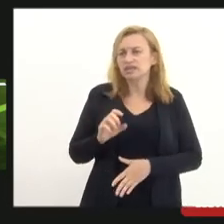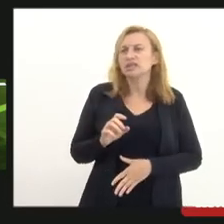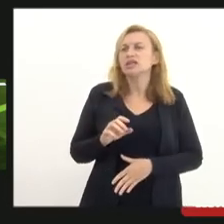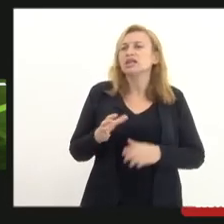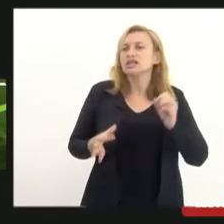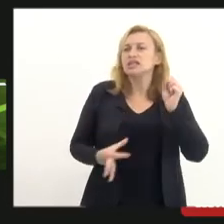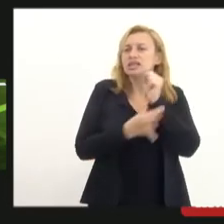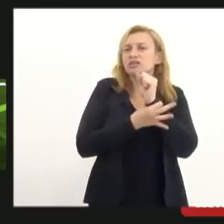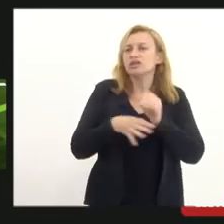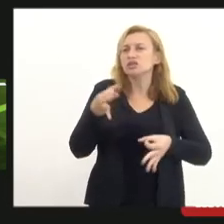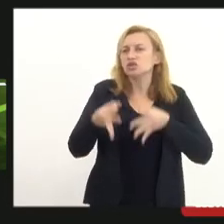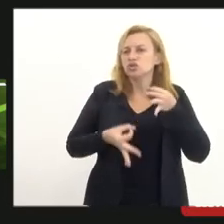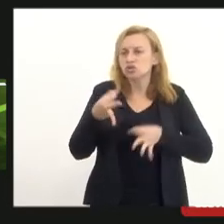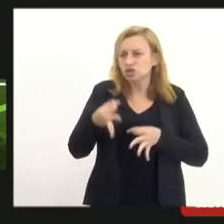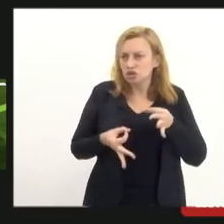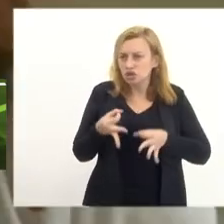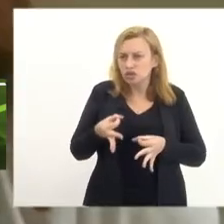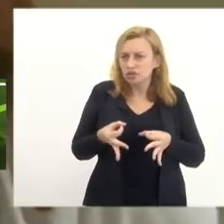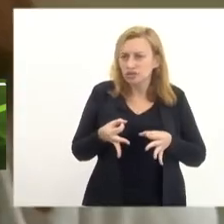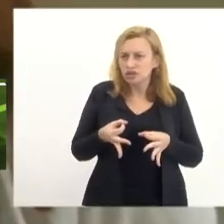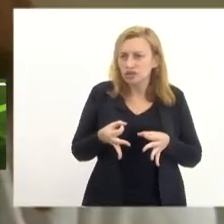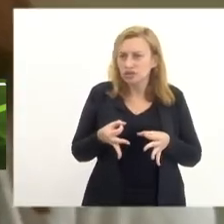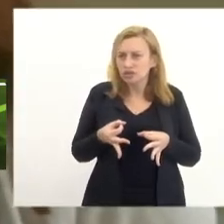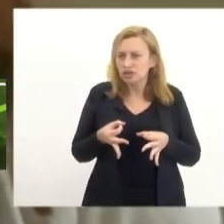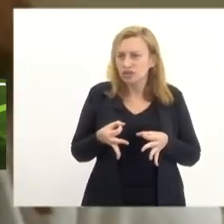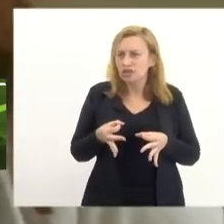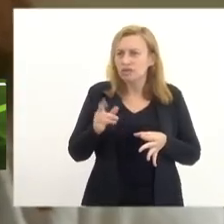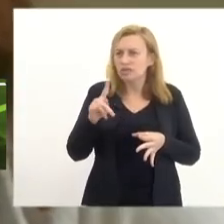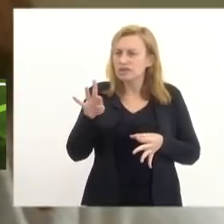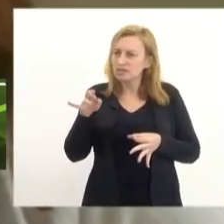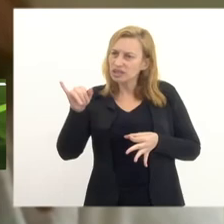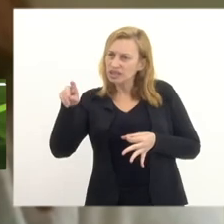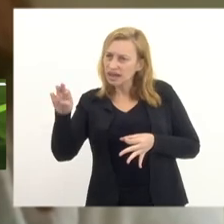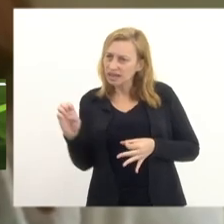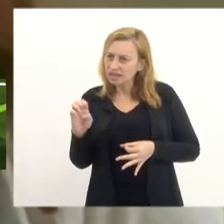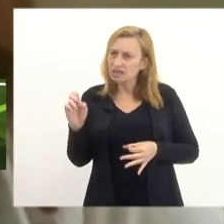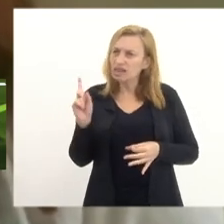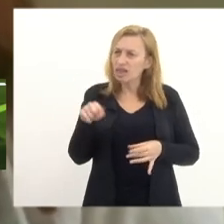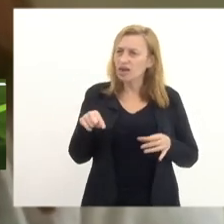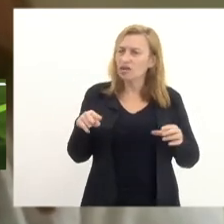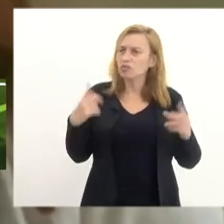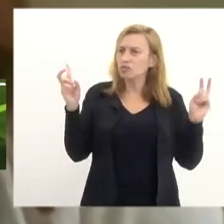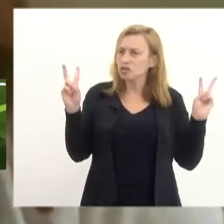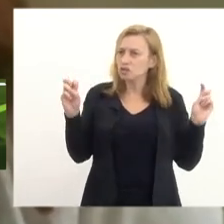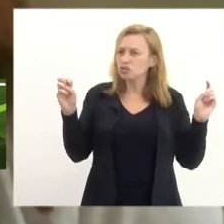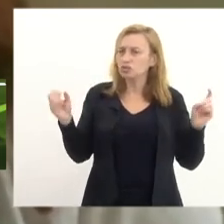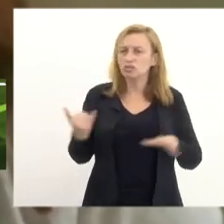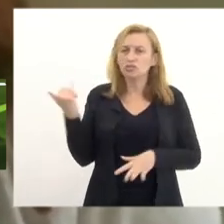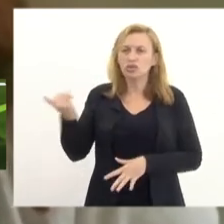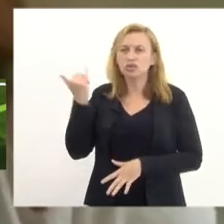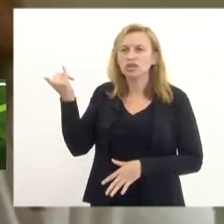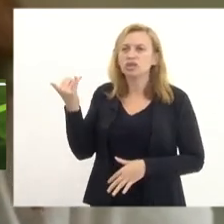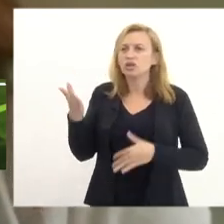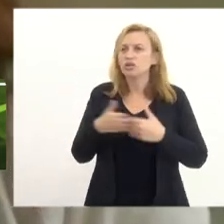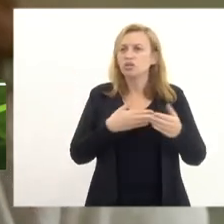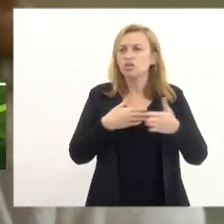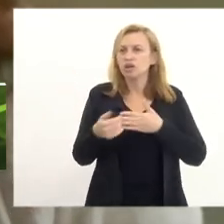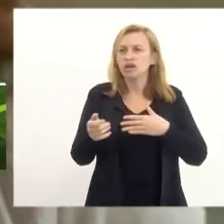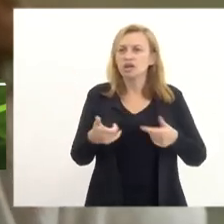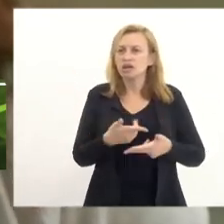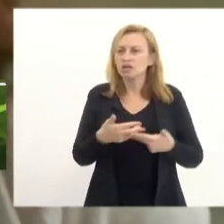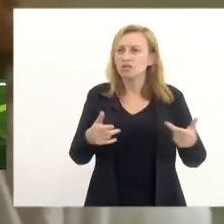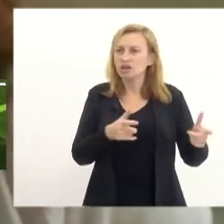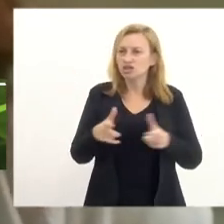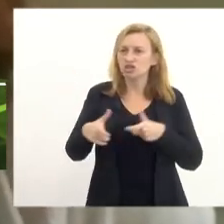Segurança jurídica e previsibilidade é uma questão chave para qualquer ambiente de negócio,